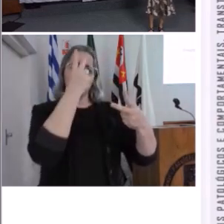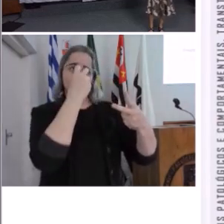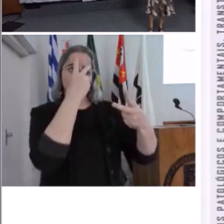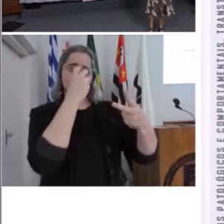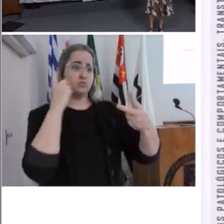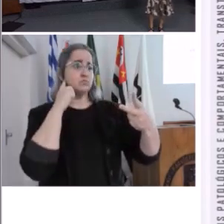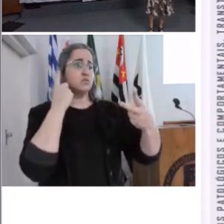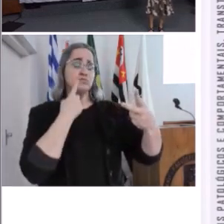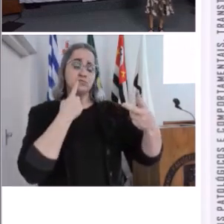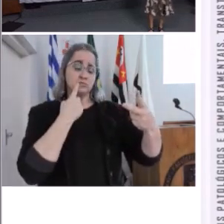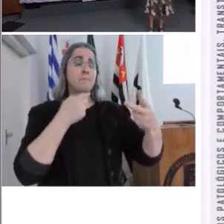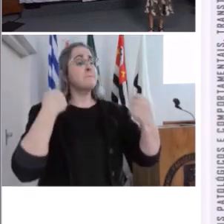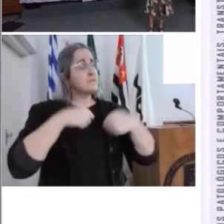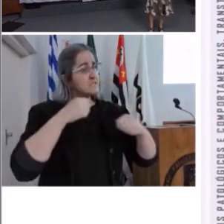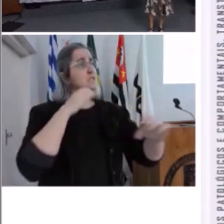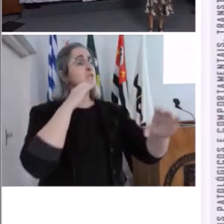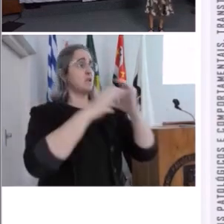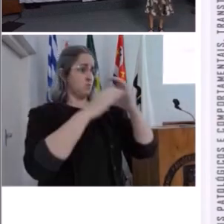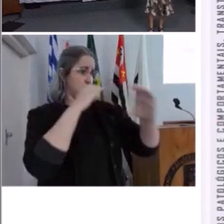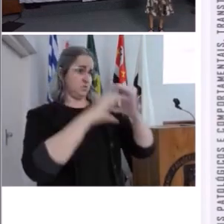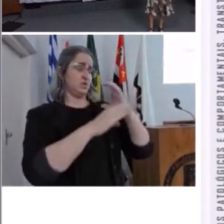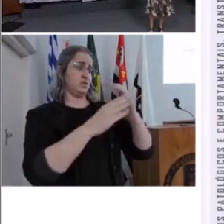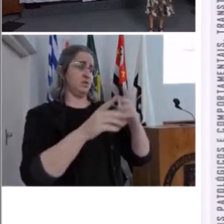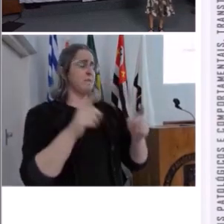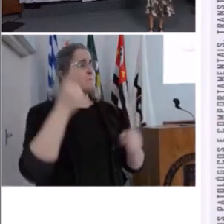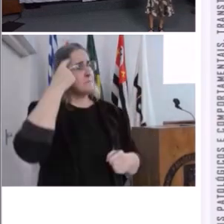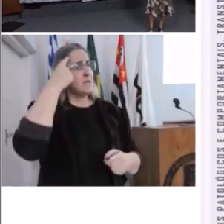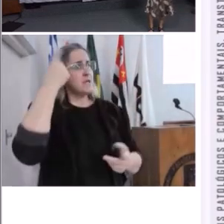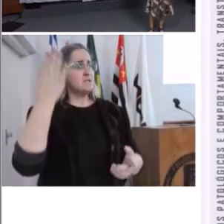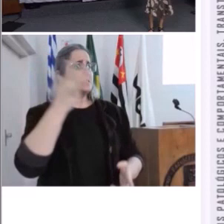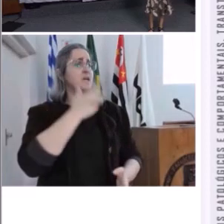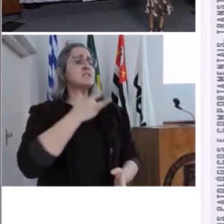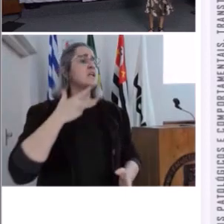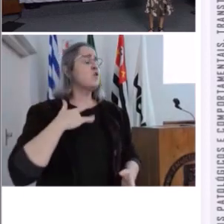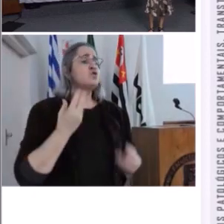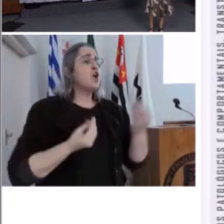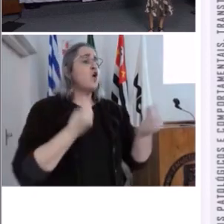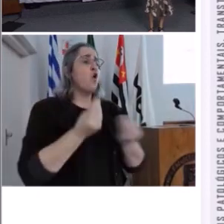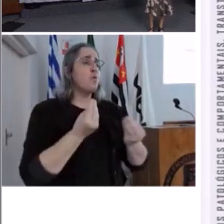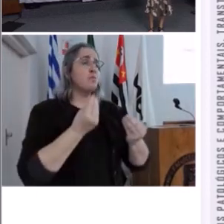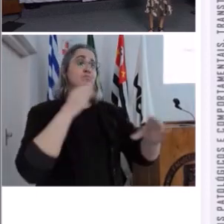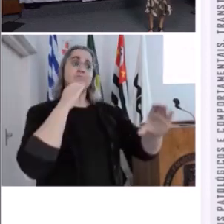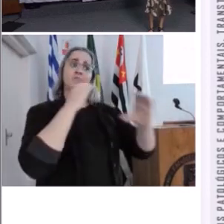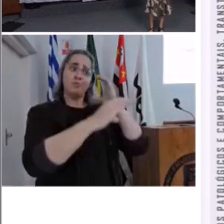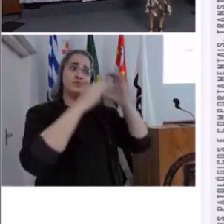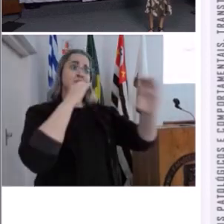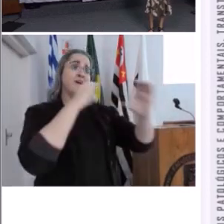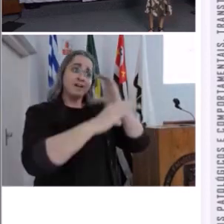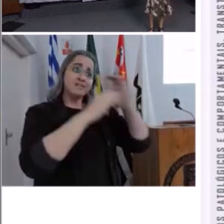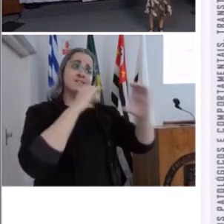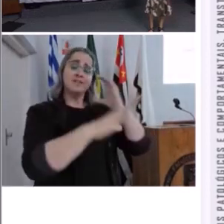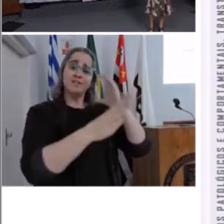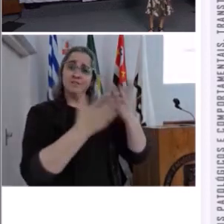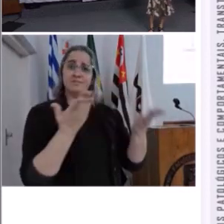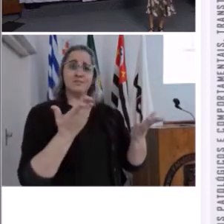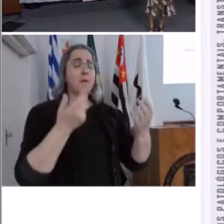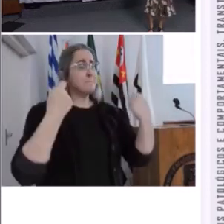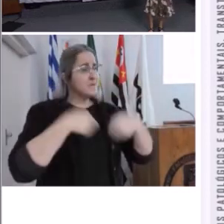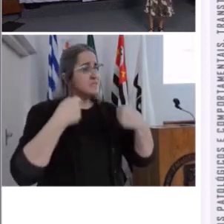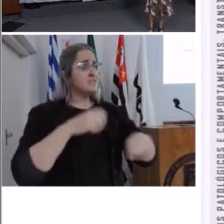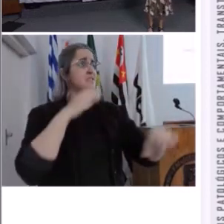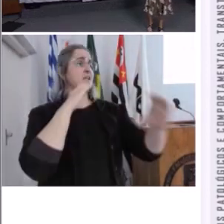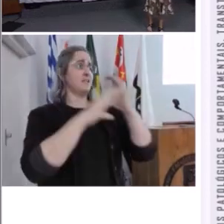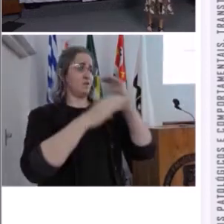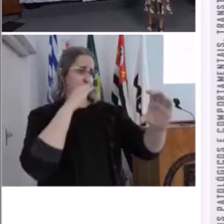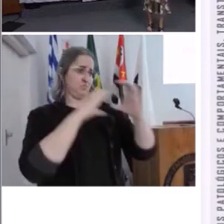muito com a comunicação. E a saúde, gente, é puramente o quê? Comunicação. Né? A gente precisa dessa ferramenta da